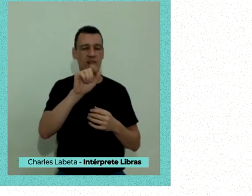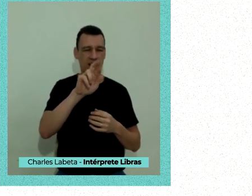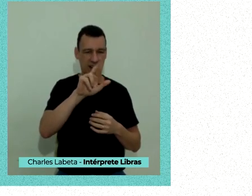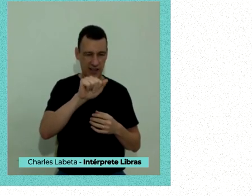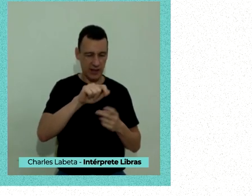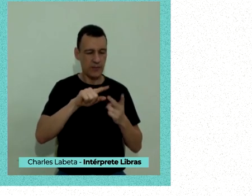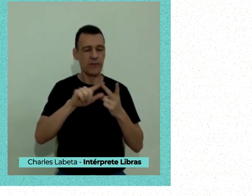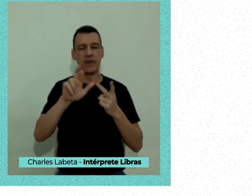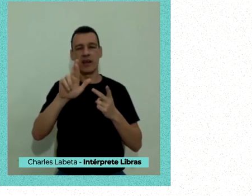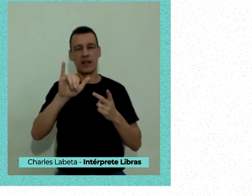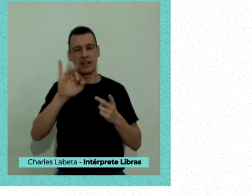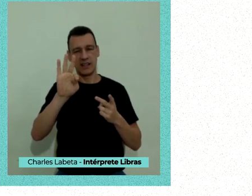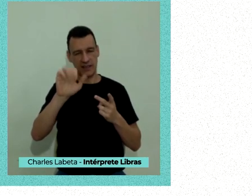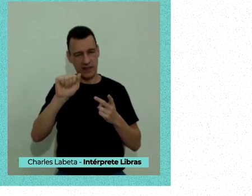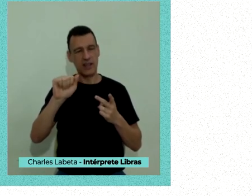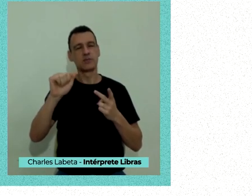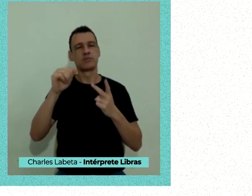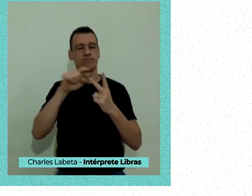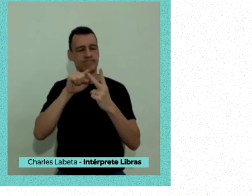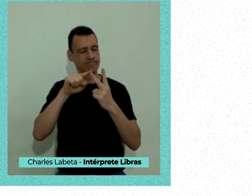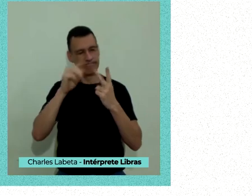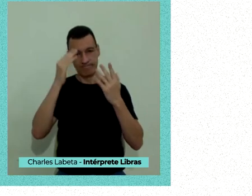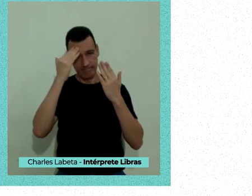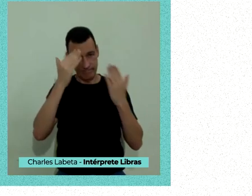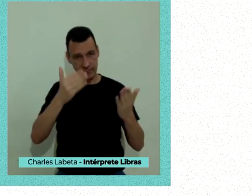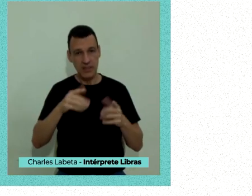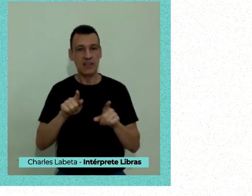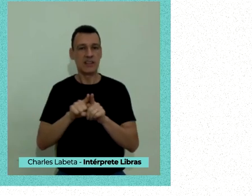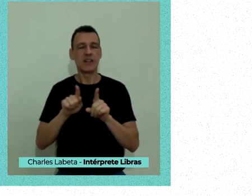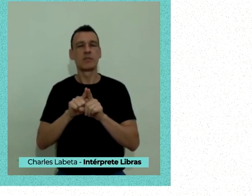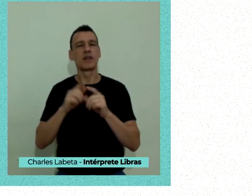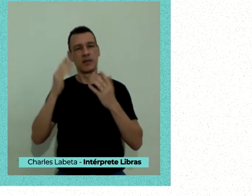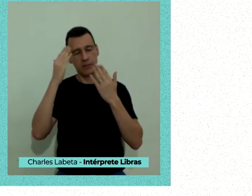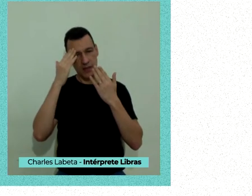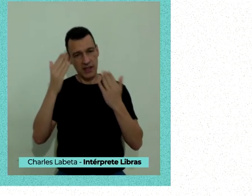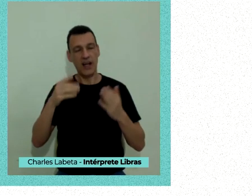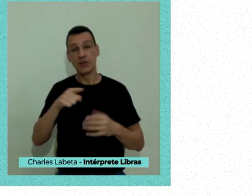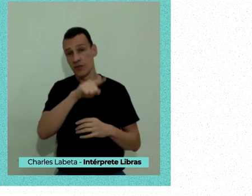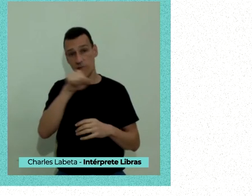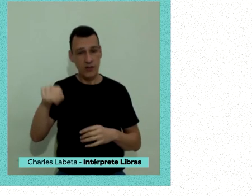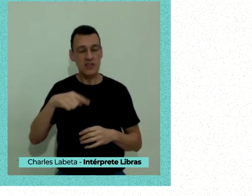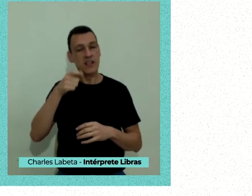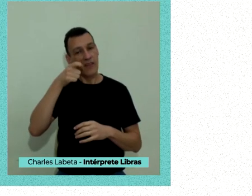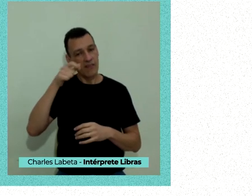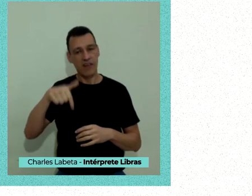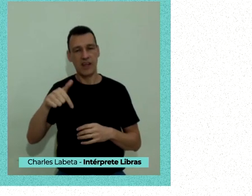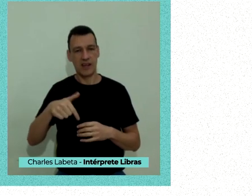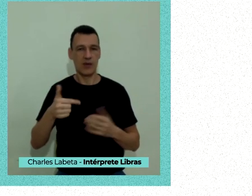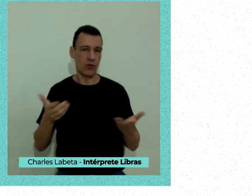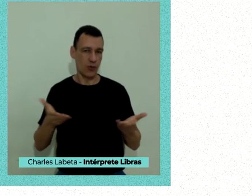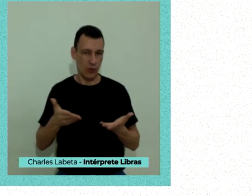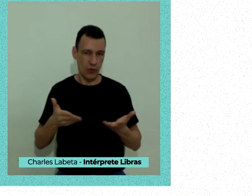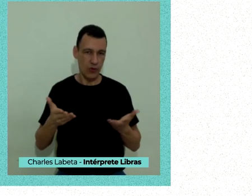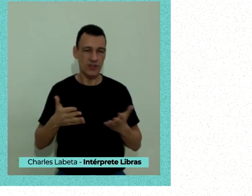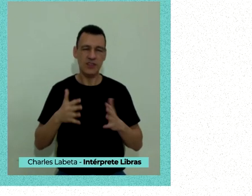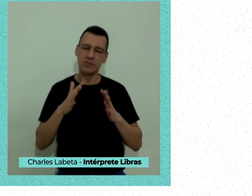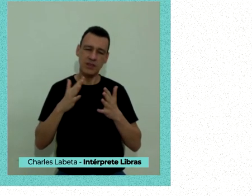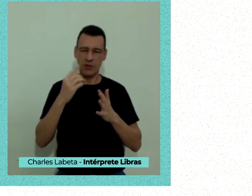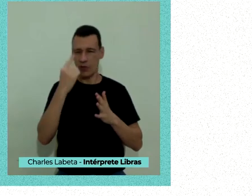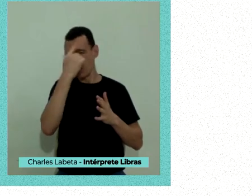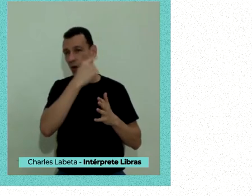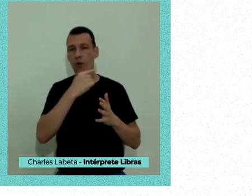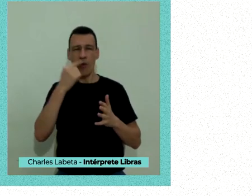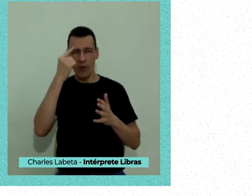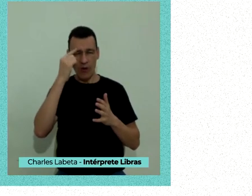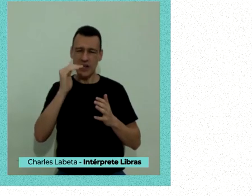Rita, agradecer a presença de vocês que nos acompanharam nessa pouco mais de uma hora